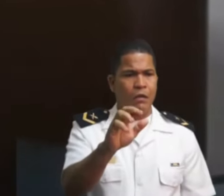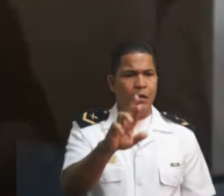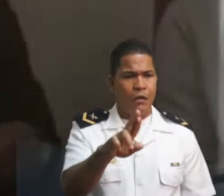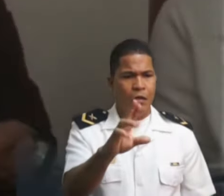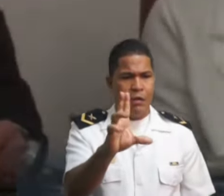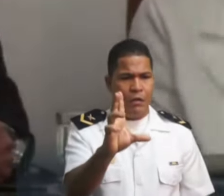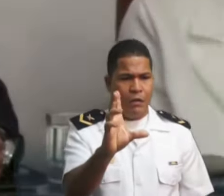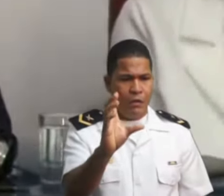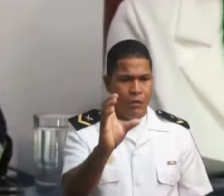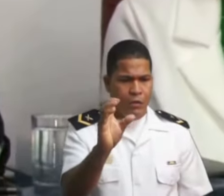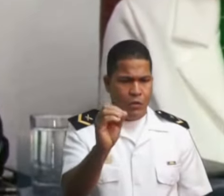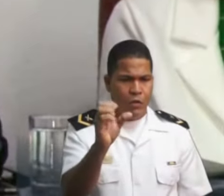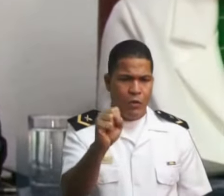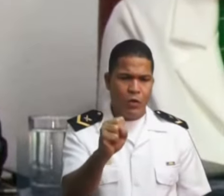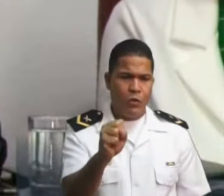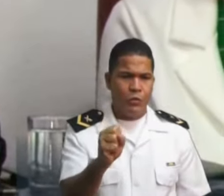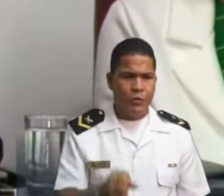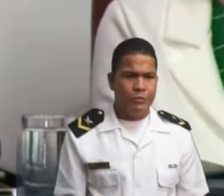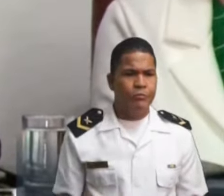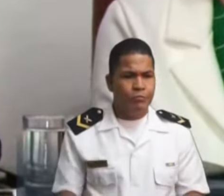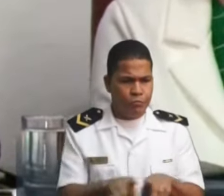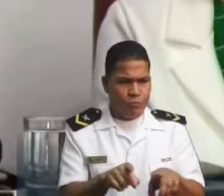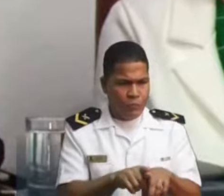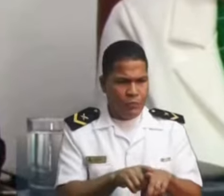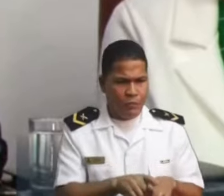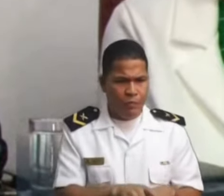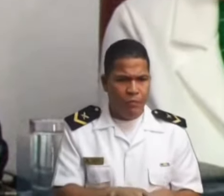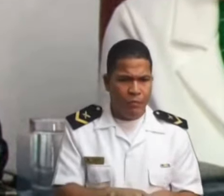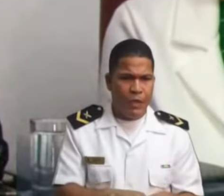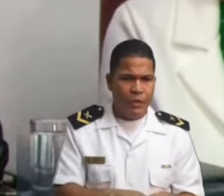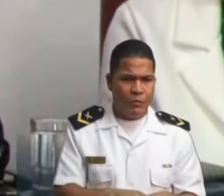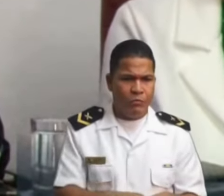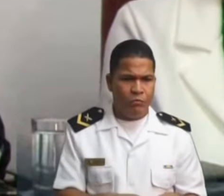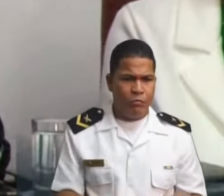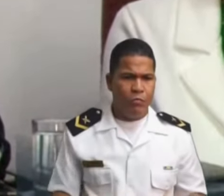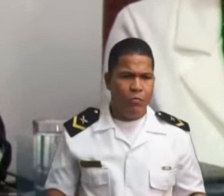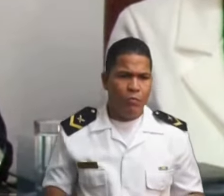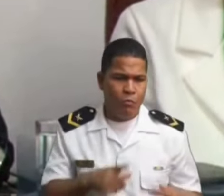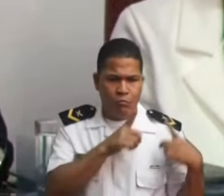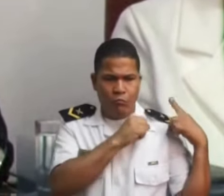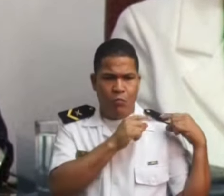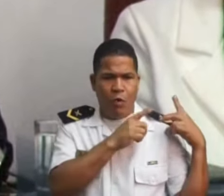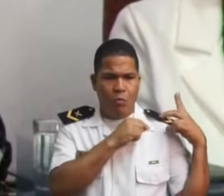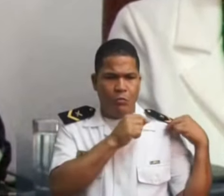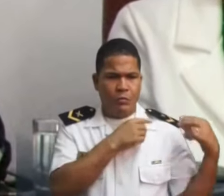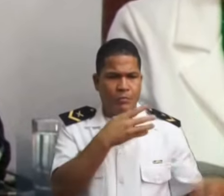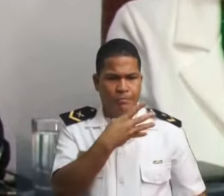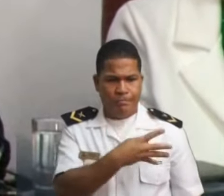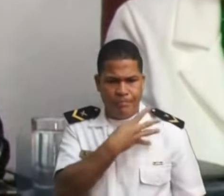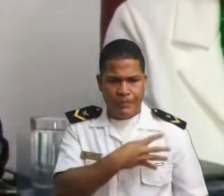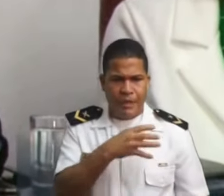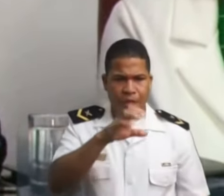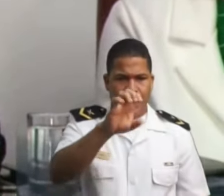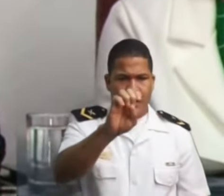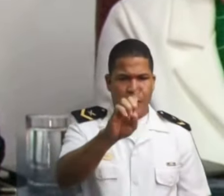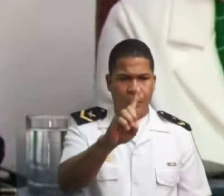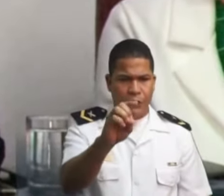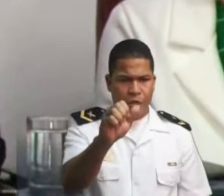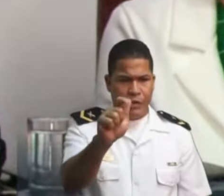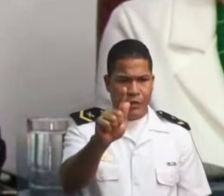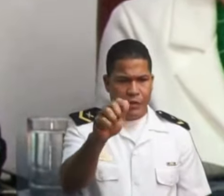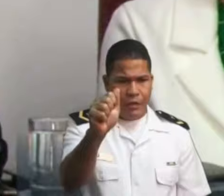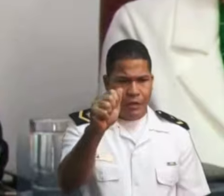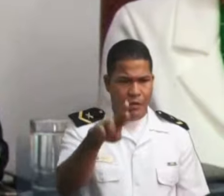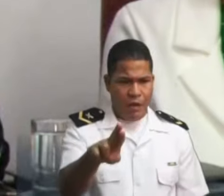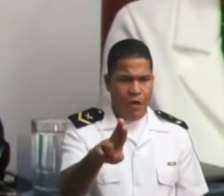Braga; o senhor diretor-geral do material da Marinha, almirante de esquadra, Edgar Luiz